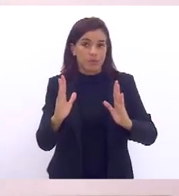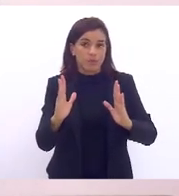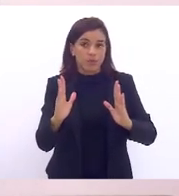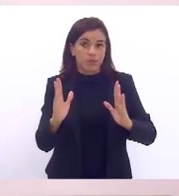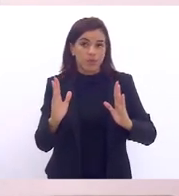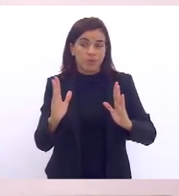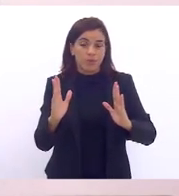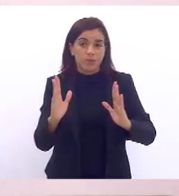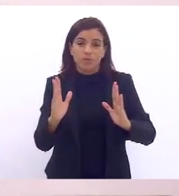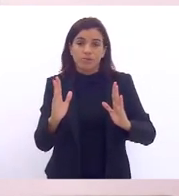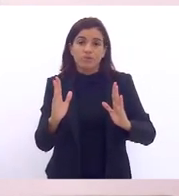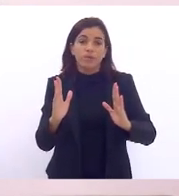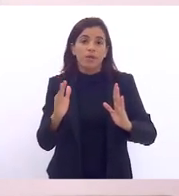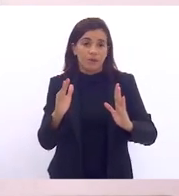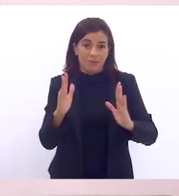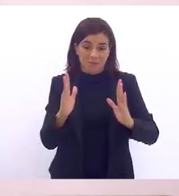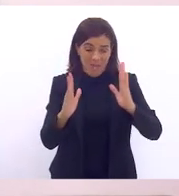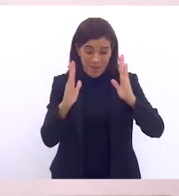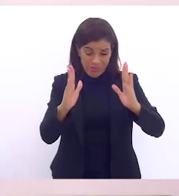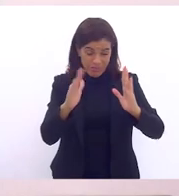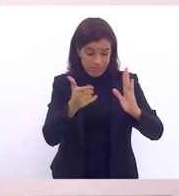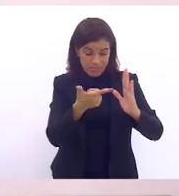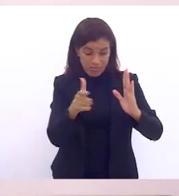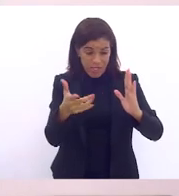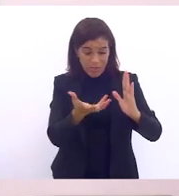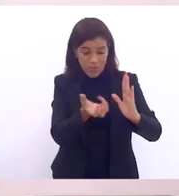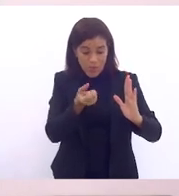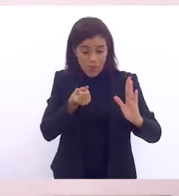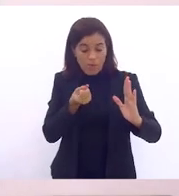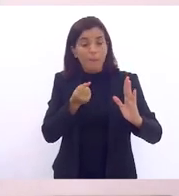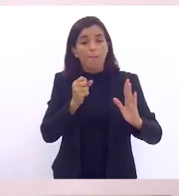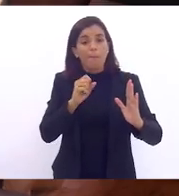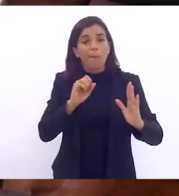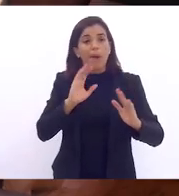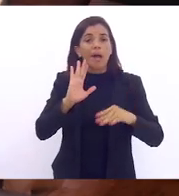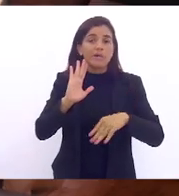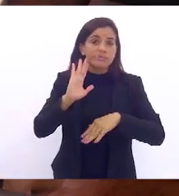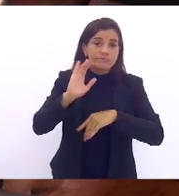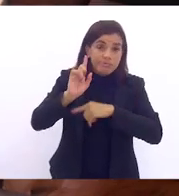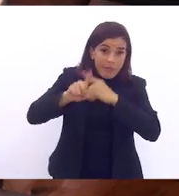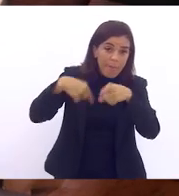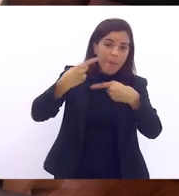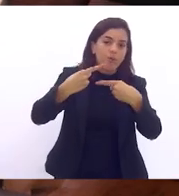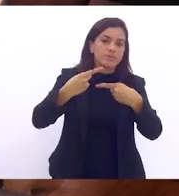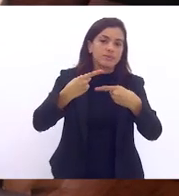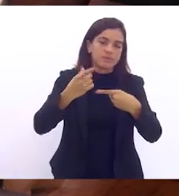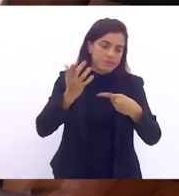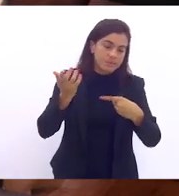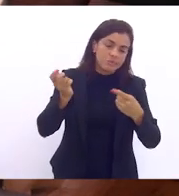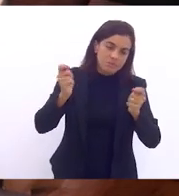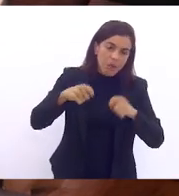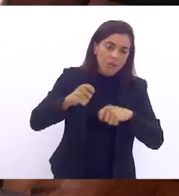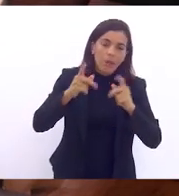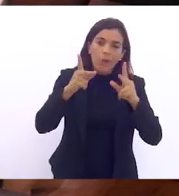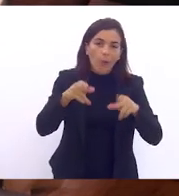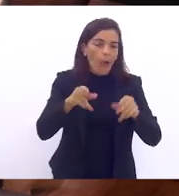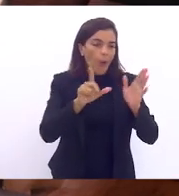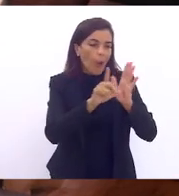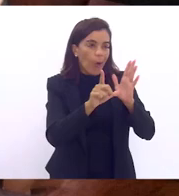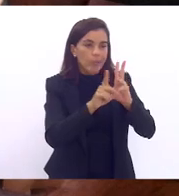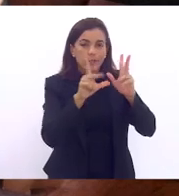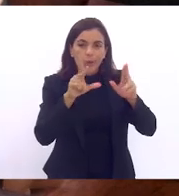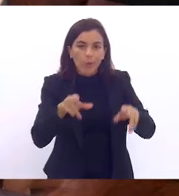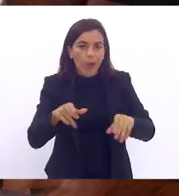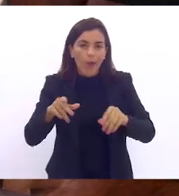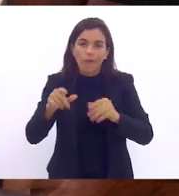vão ficar sem recebimento mas depois que isso entrar no fluxo ali é a mesma coisa que um mercado ou uma farmácia ou